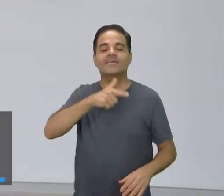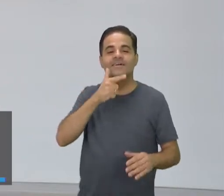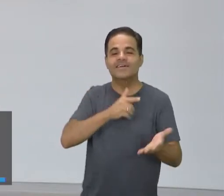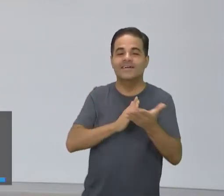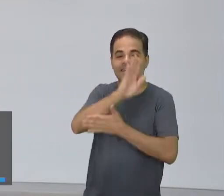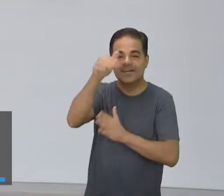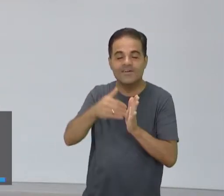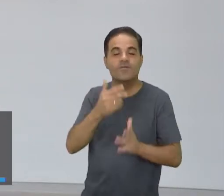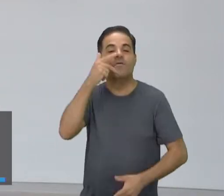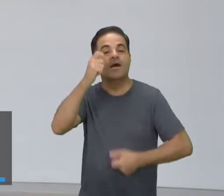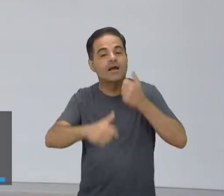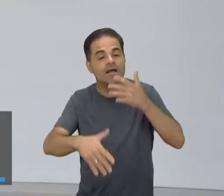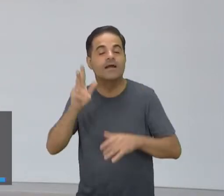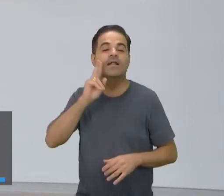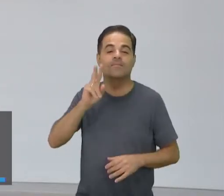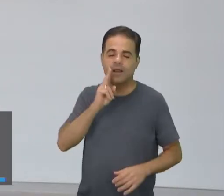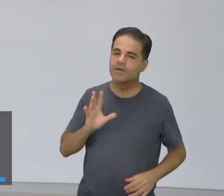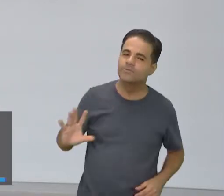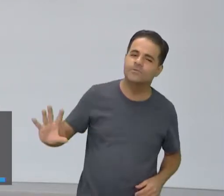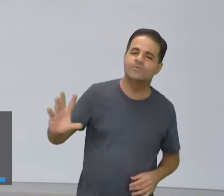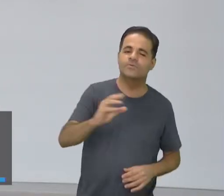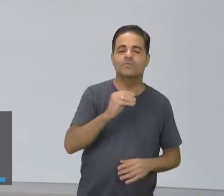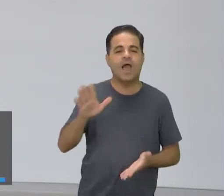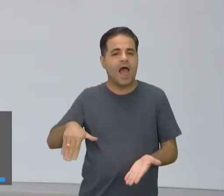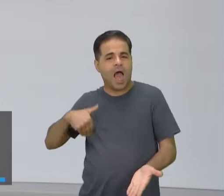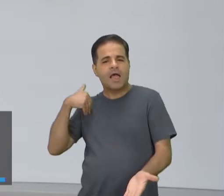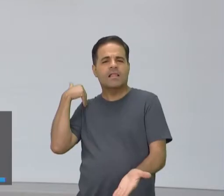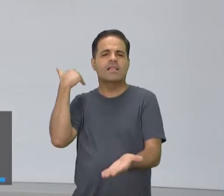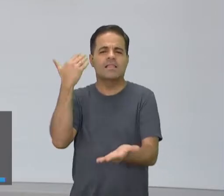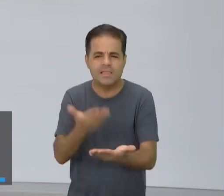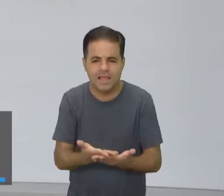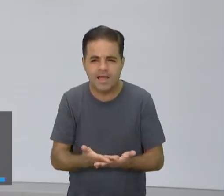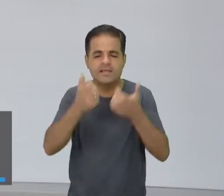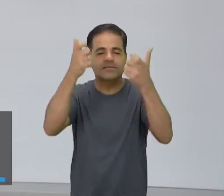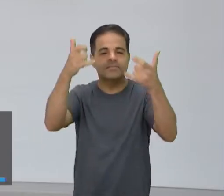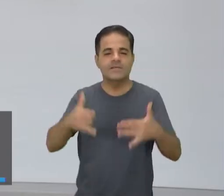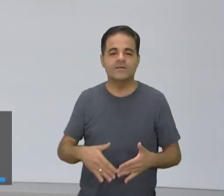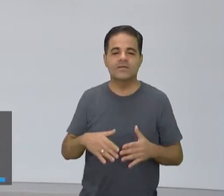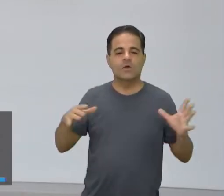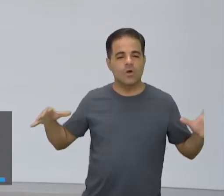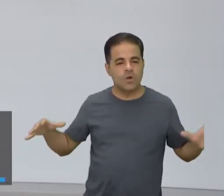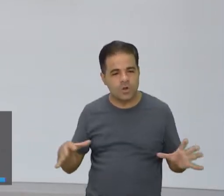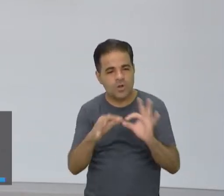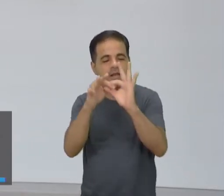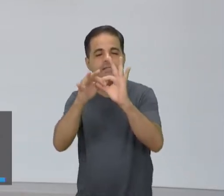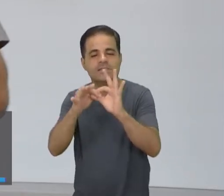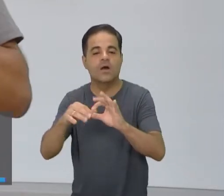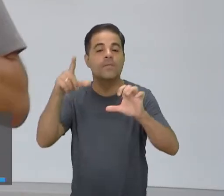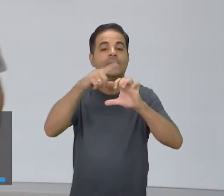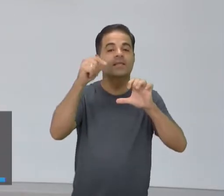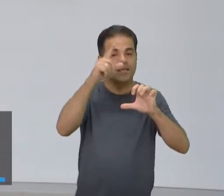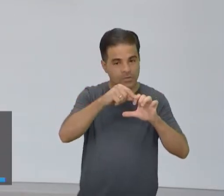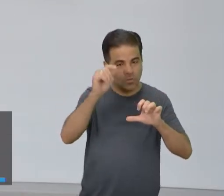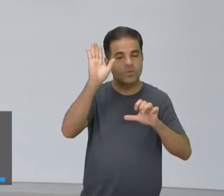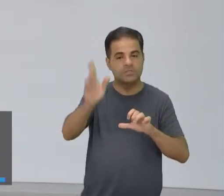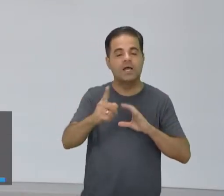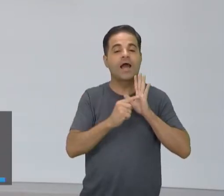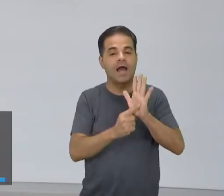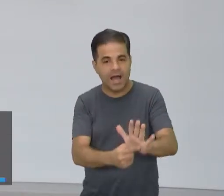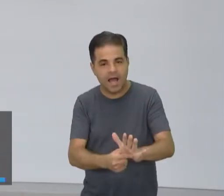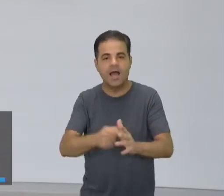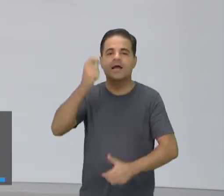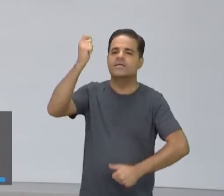então vamos só recapitular tudo que a gente viu até aqui a respeito do Conexão Empreendedora. Então a gente já pontuou